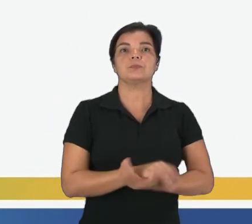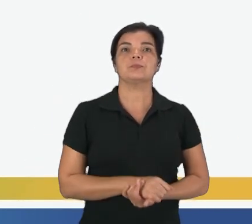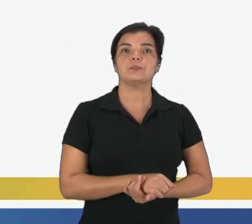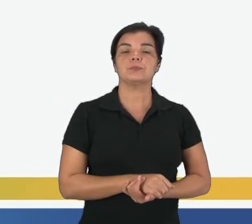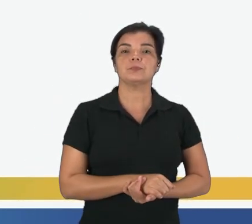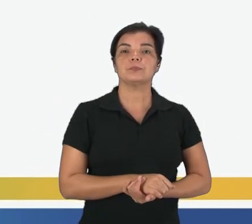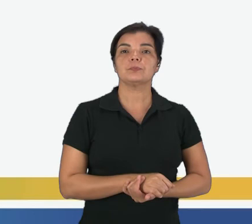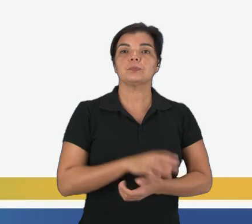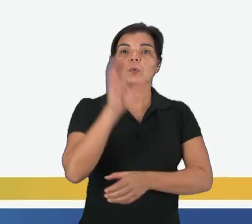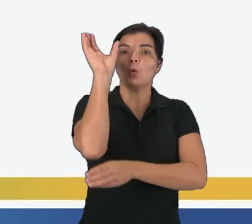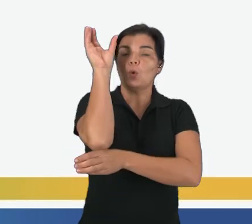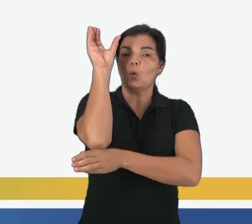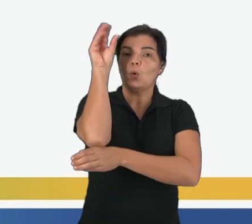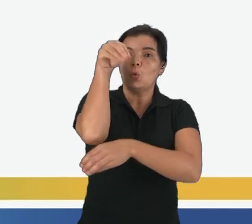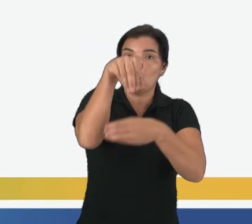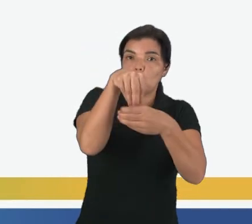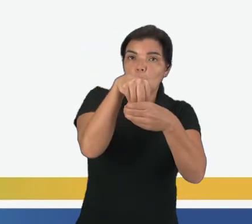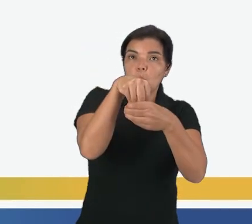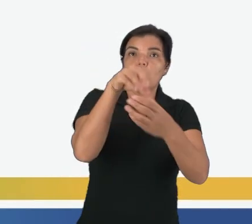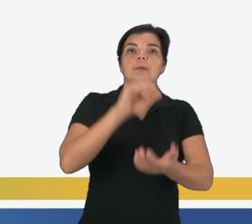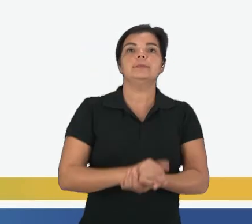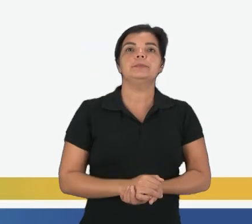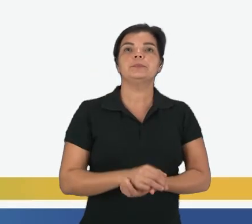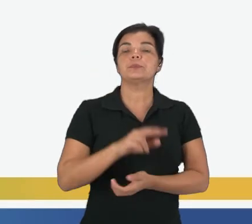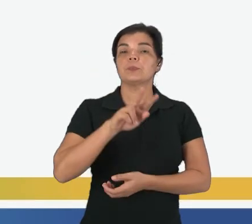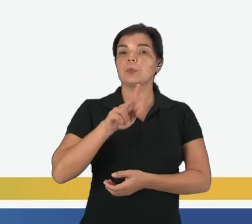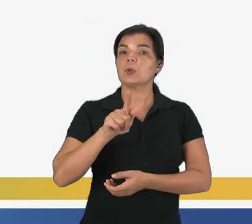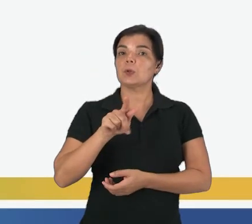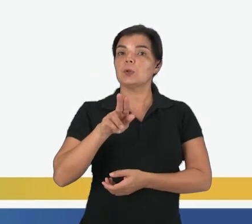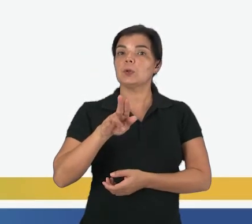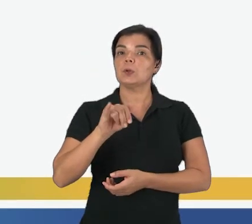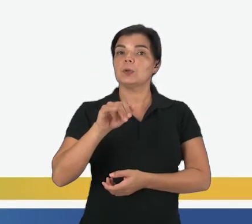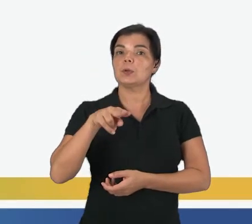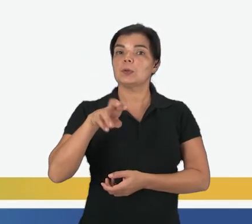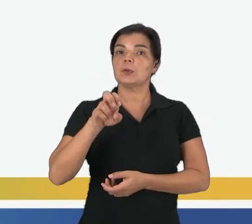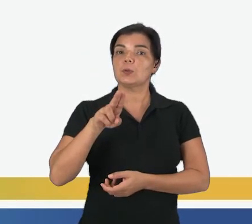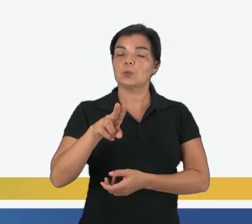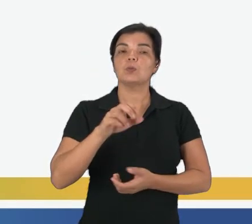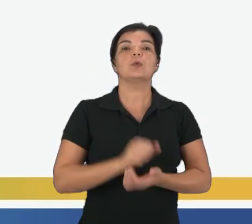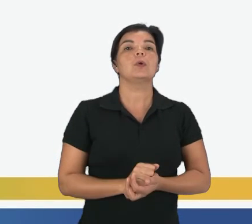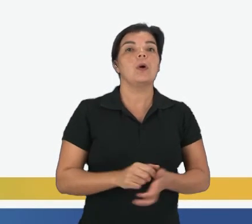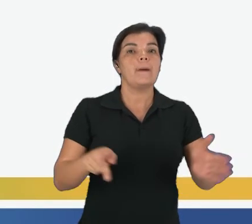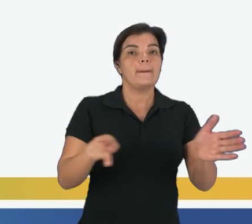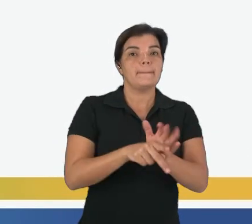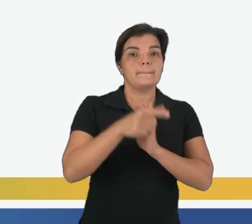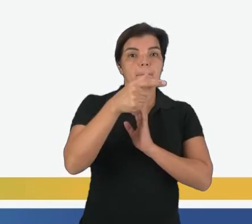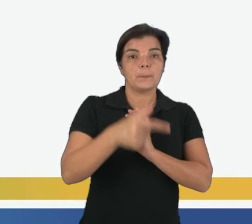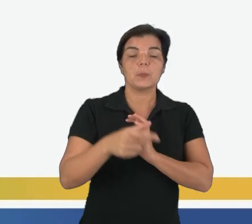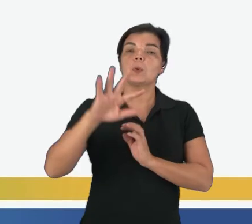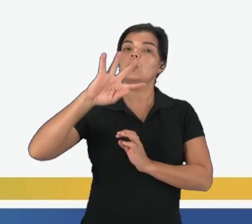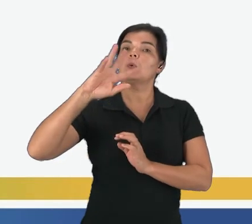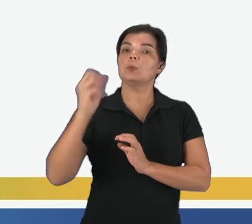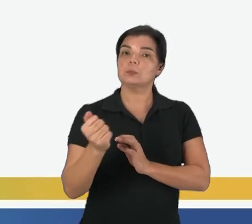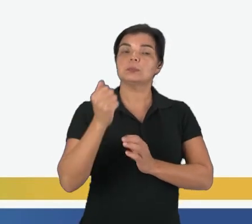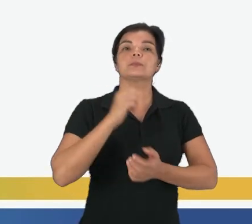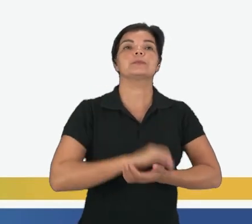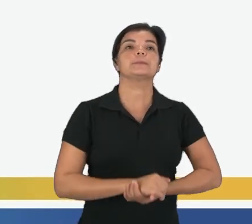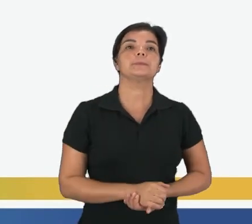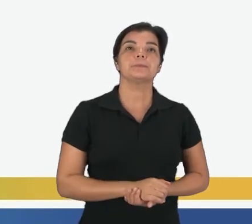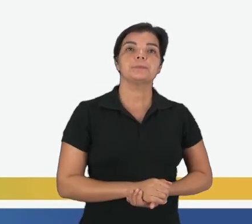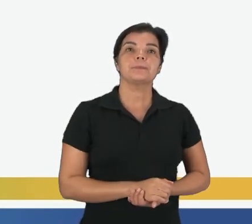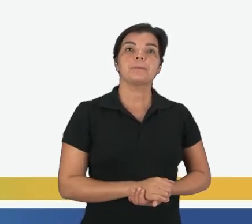o avestruz e como o gnu. Esses animais são ali da região da África, tá certo? Muito